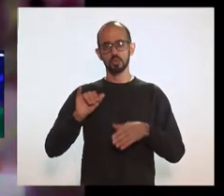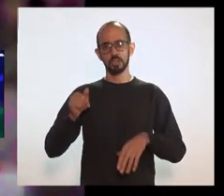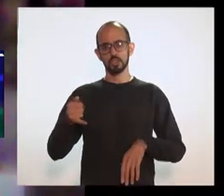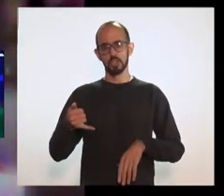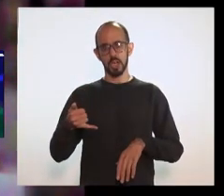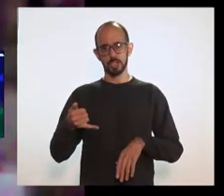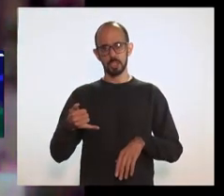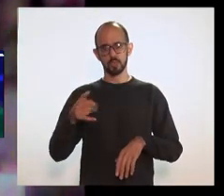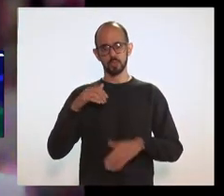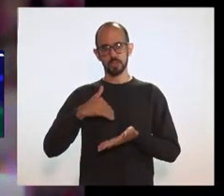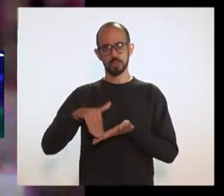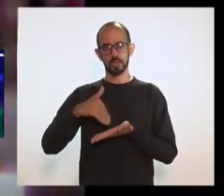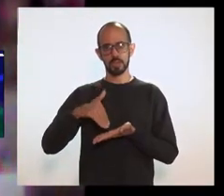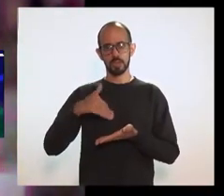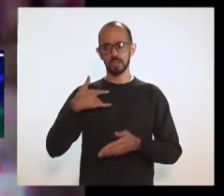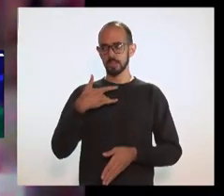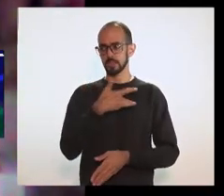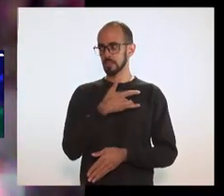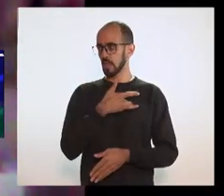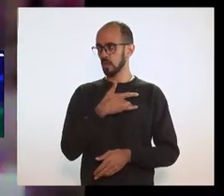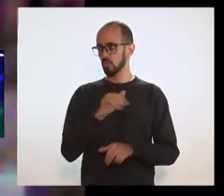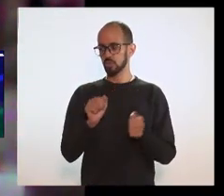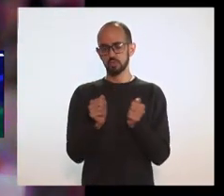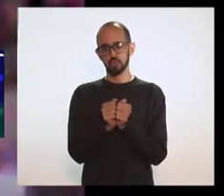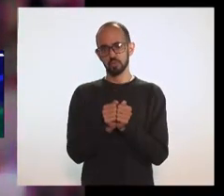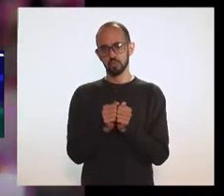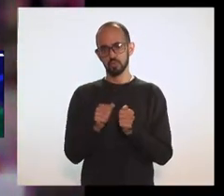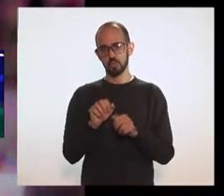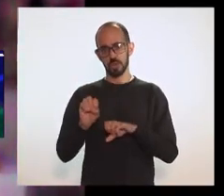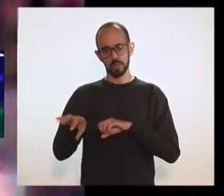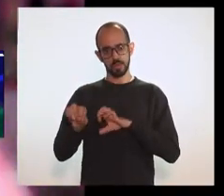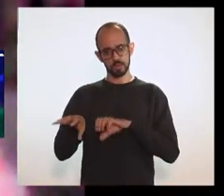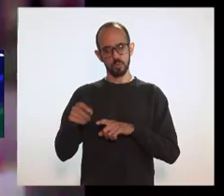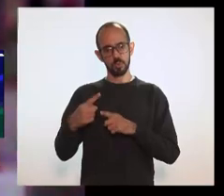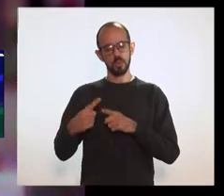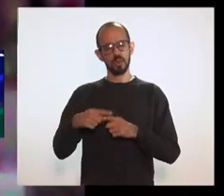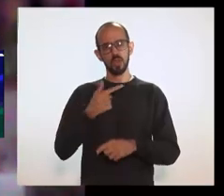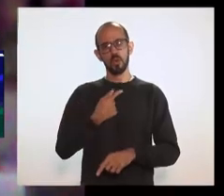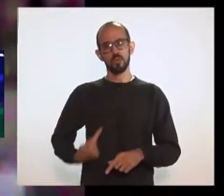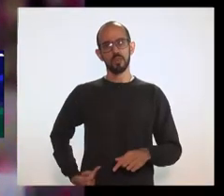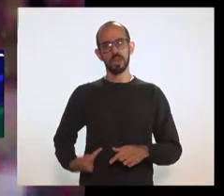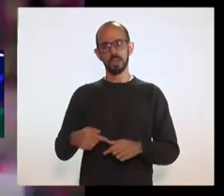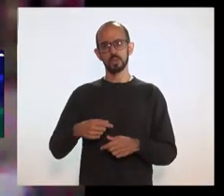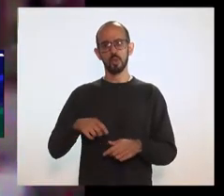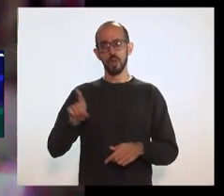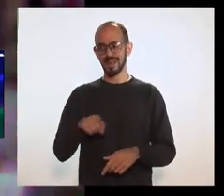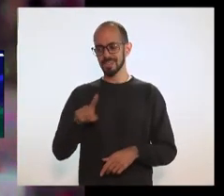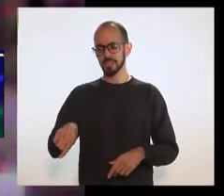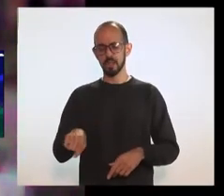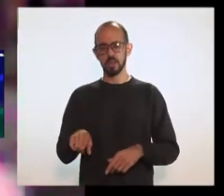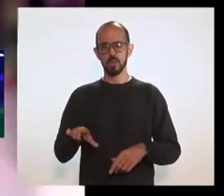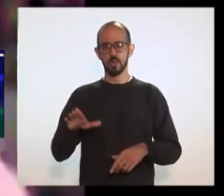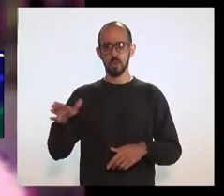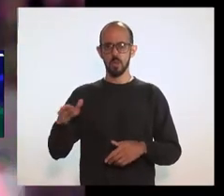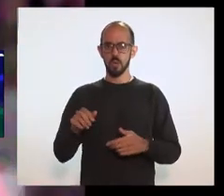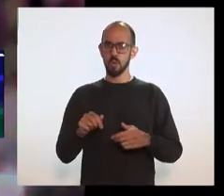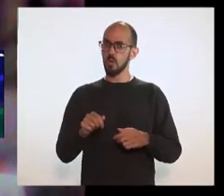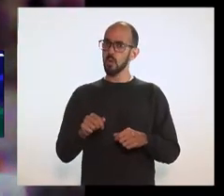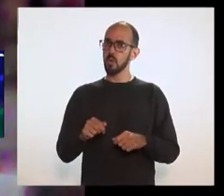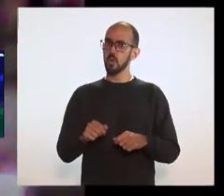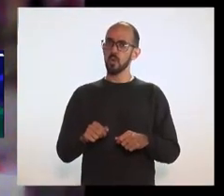da Secretaria de Saúde com a Secretaria de Educação. Por que o governador deu uma canetada passando por cima dessas